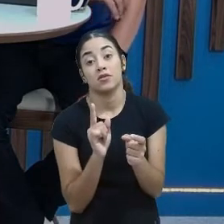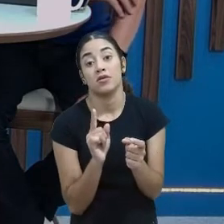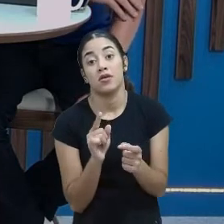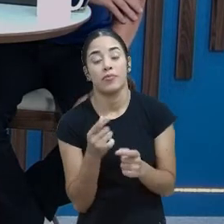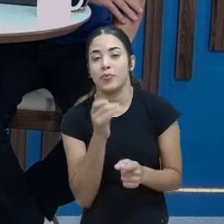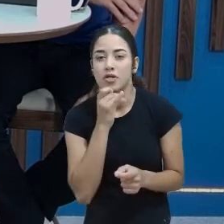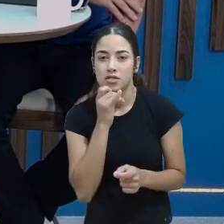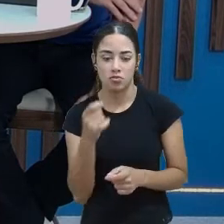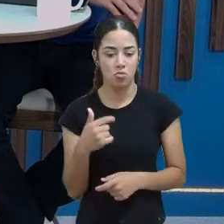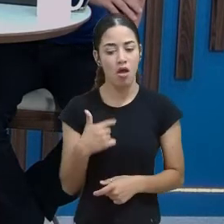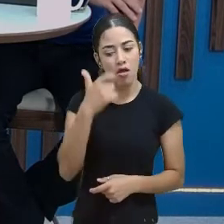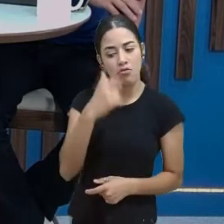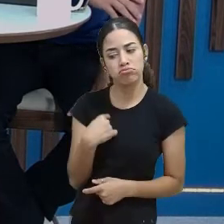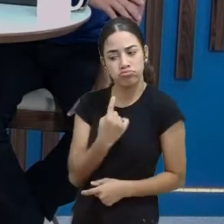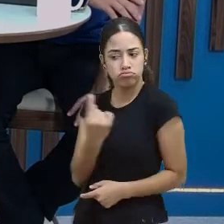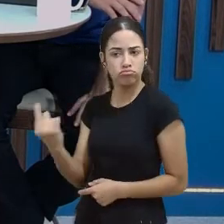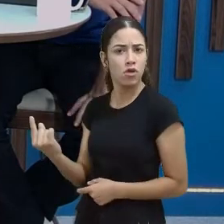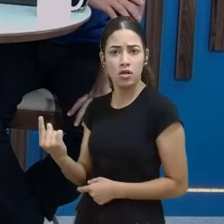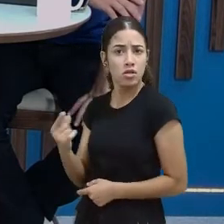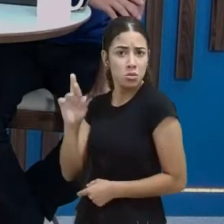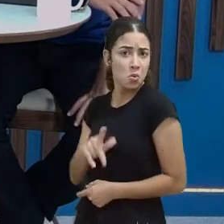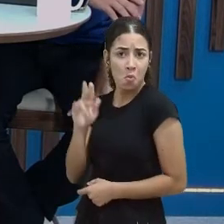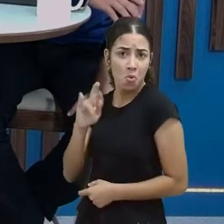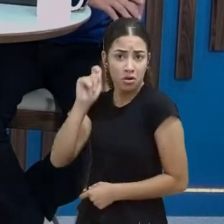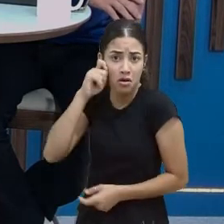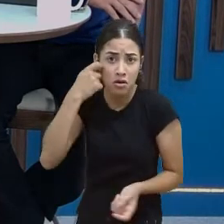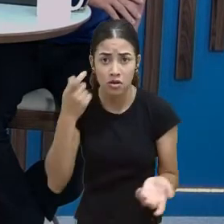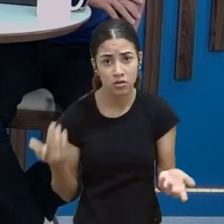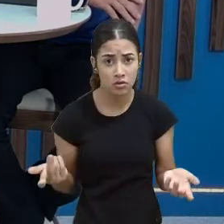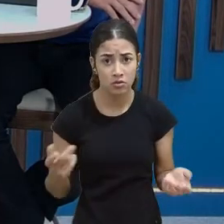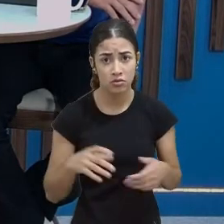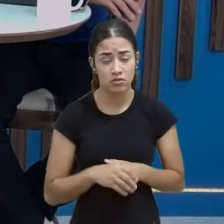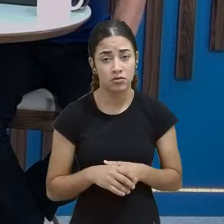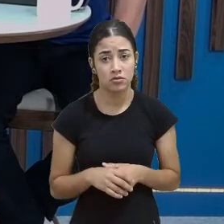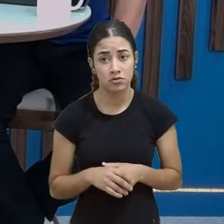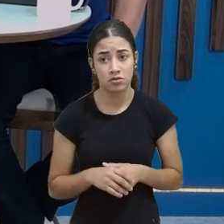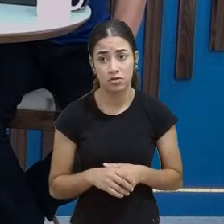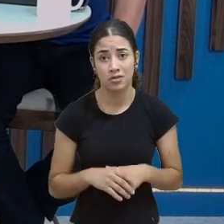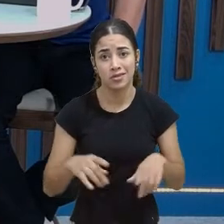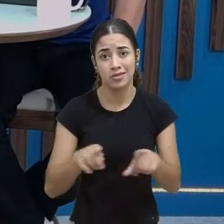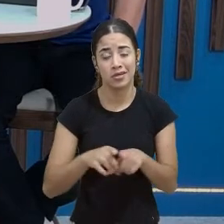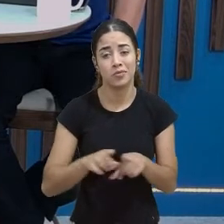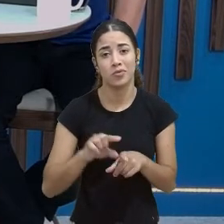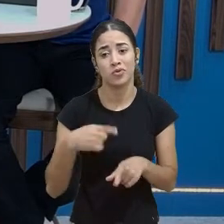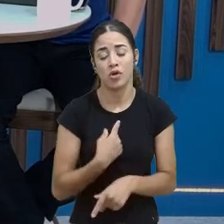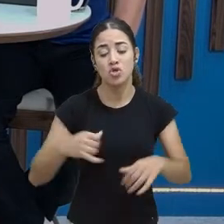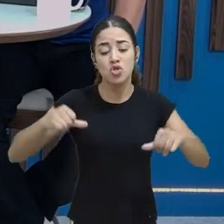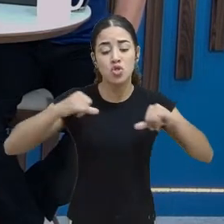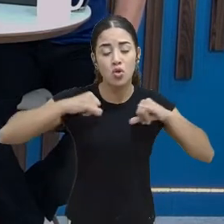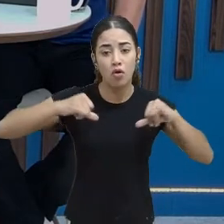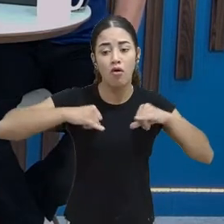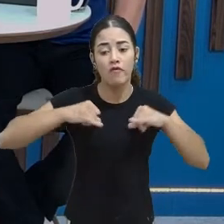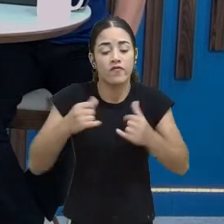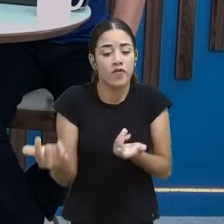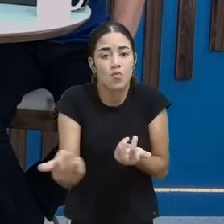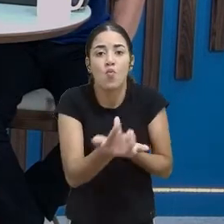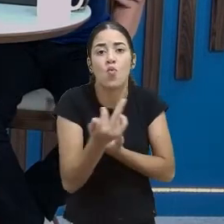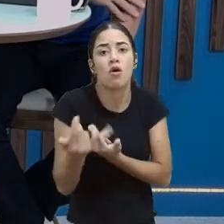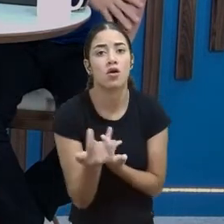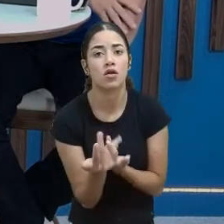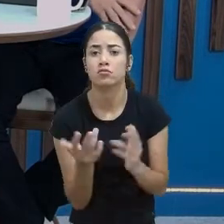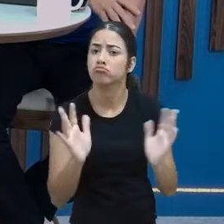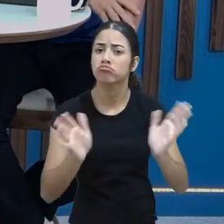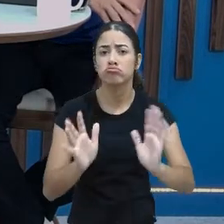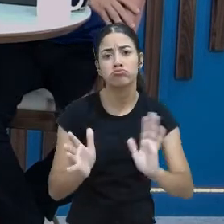né, eu e o professor Giorgio, não somos pessoas negras, né, talvez não sofremos desse racismo ambiental,